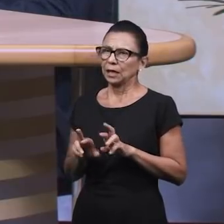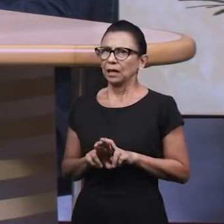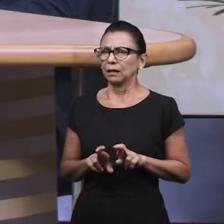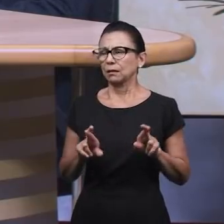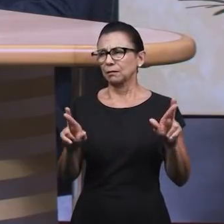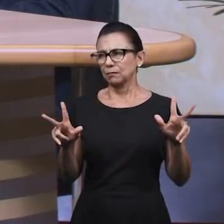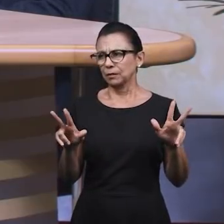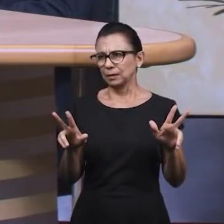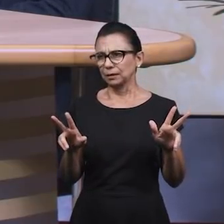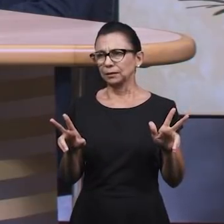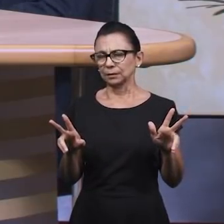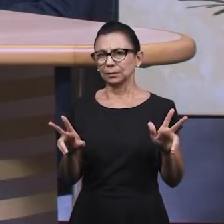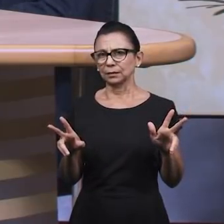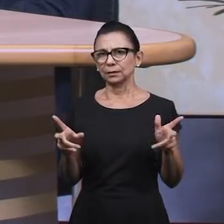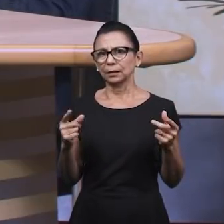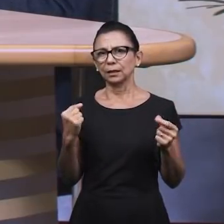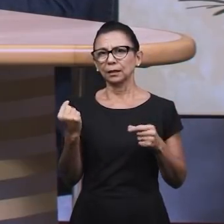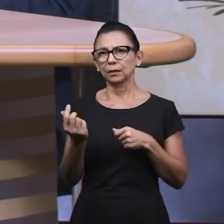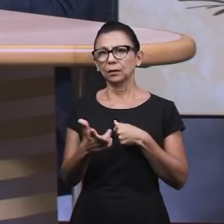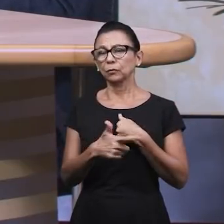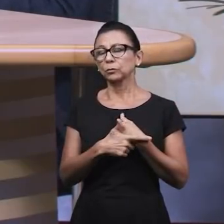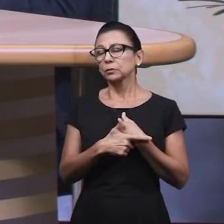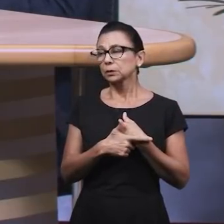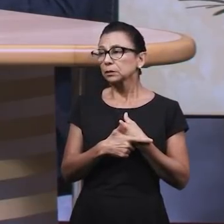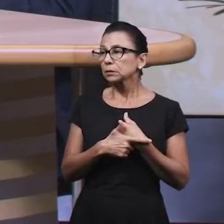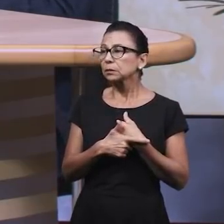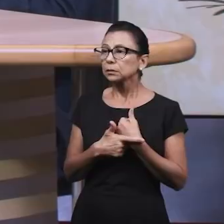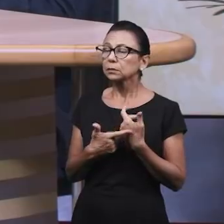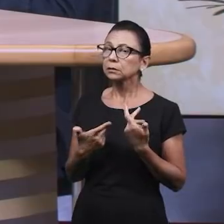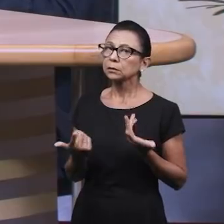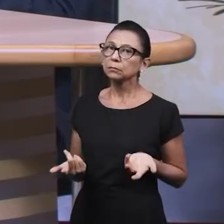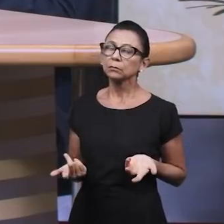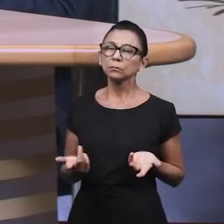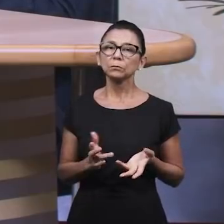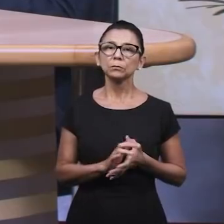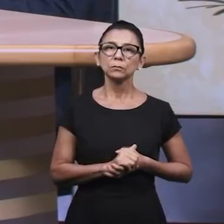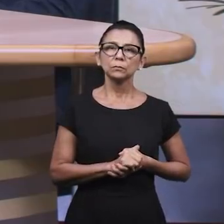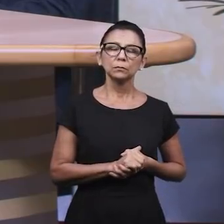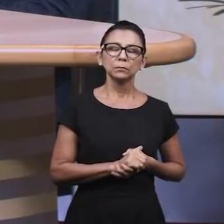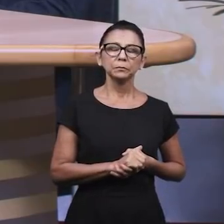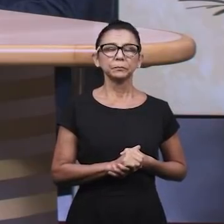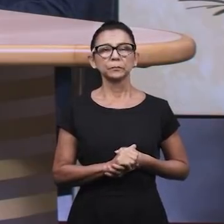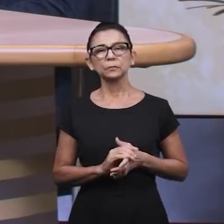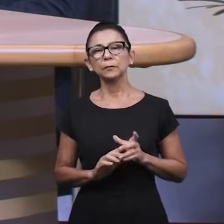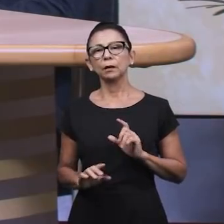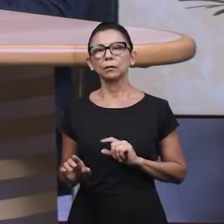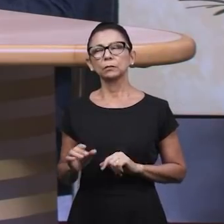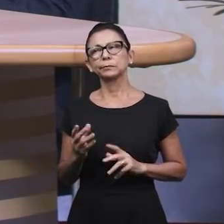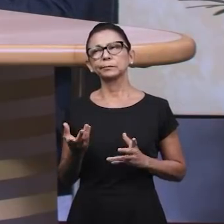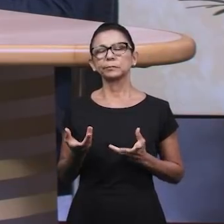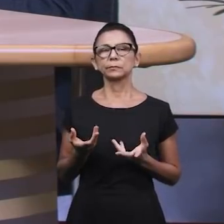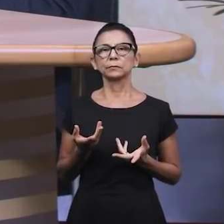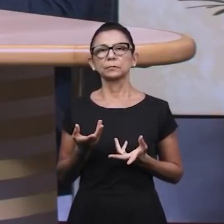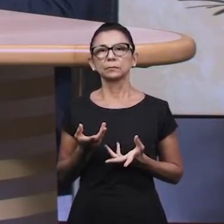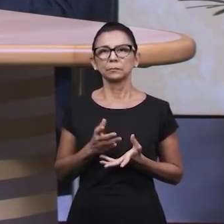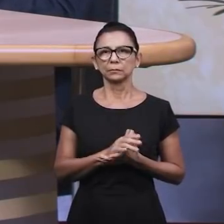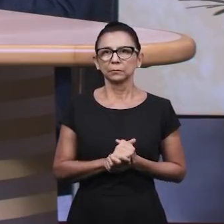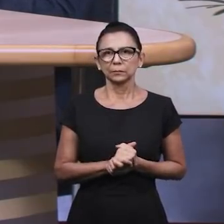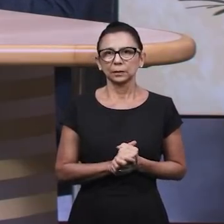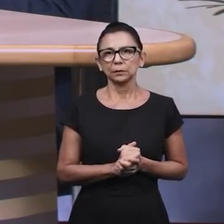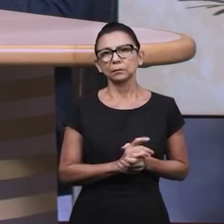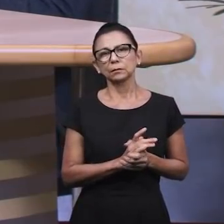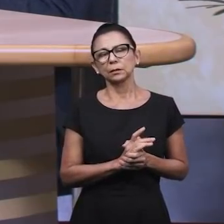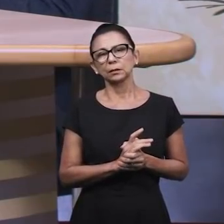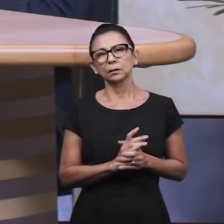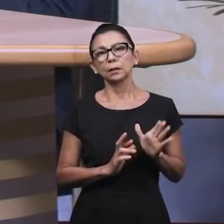de terminologia é em função daquilo que representa vamos dizer assim, a figura